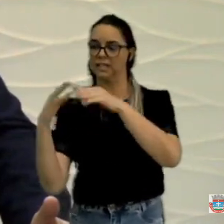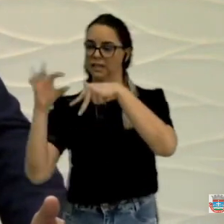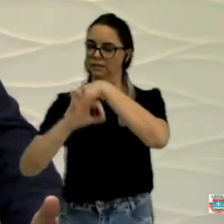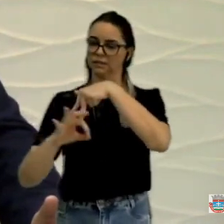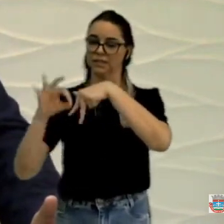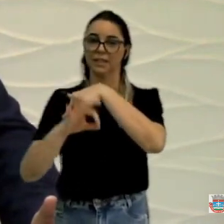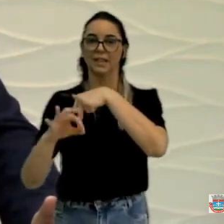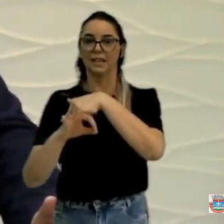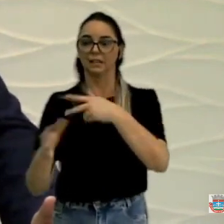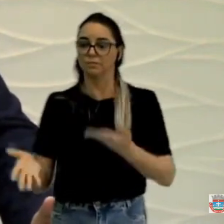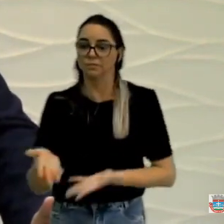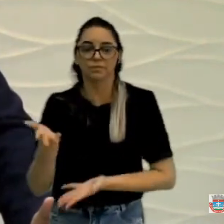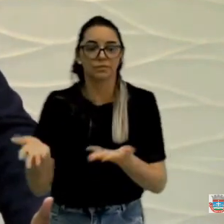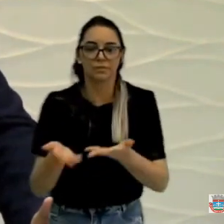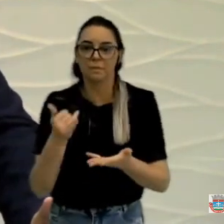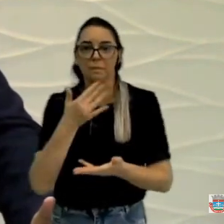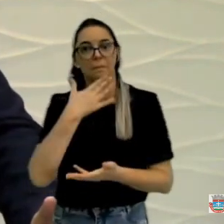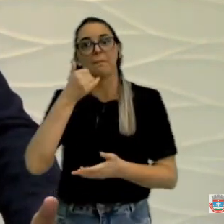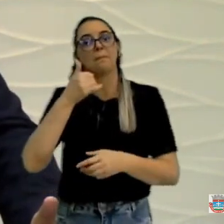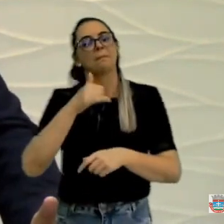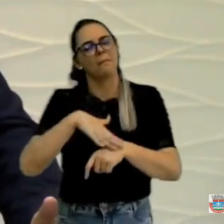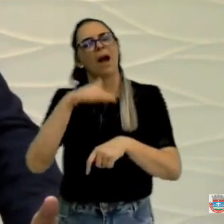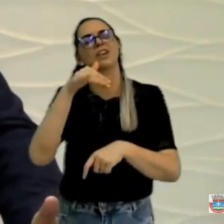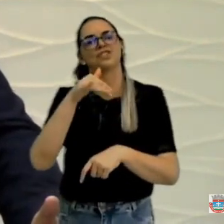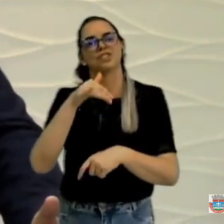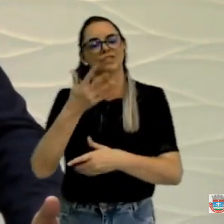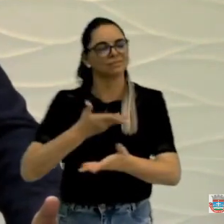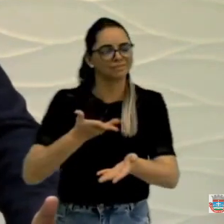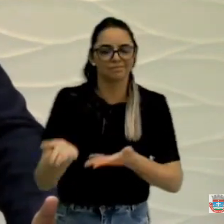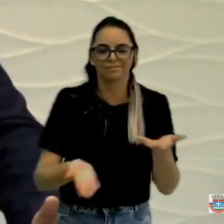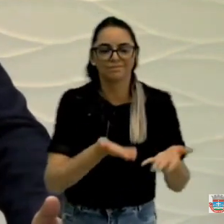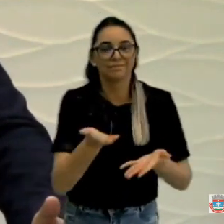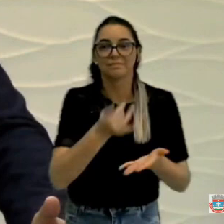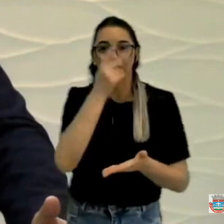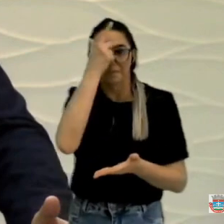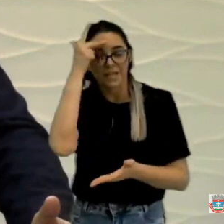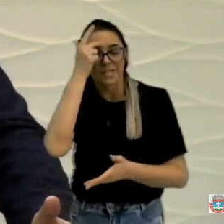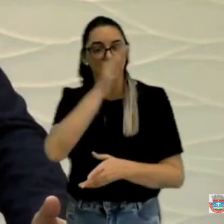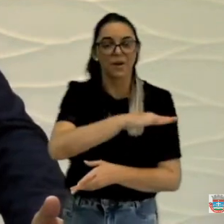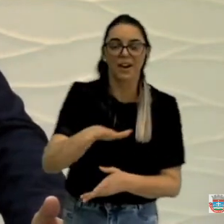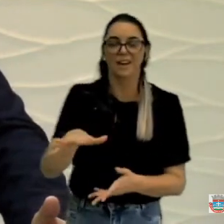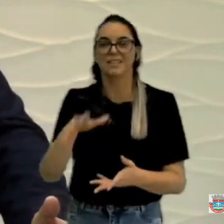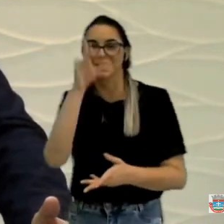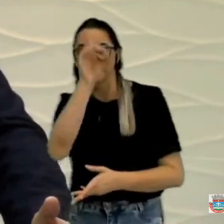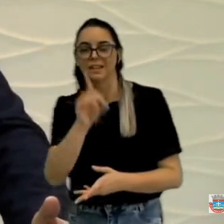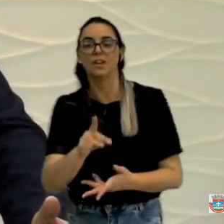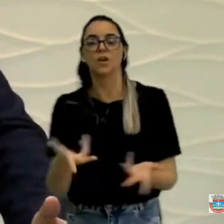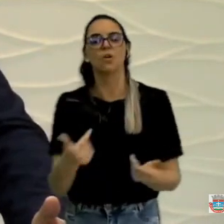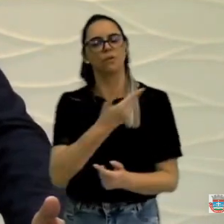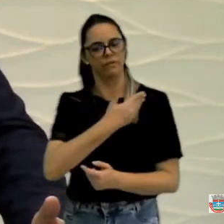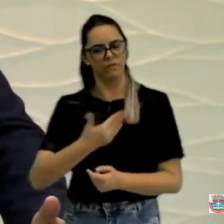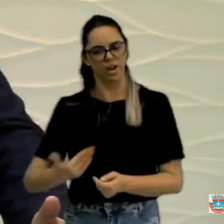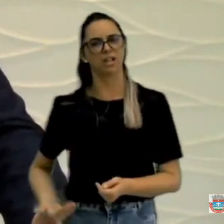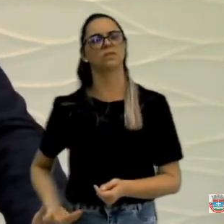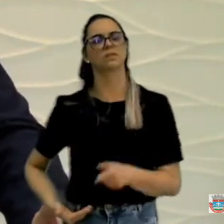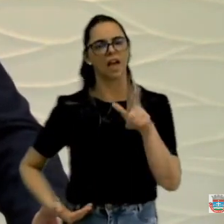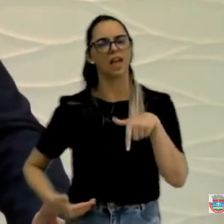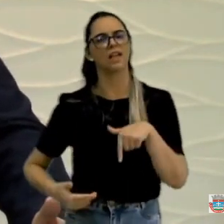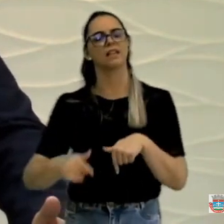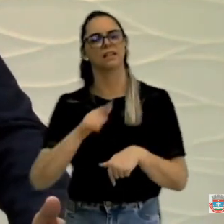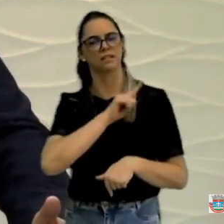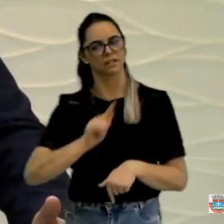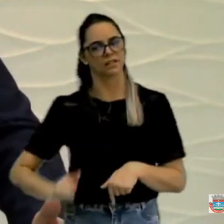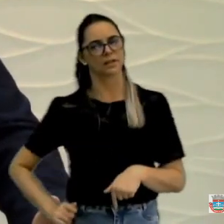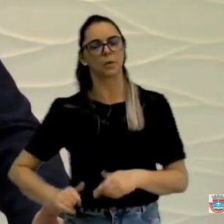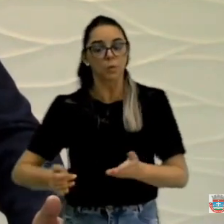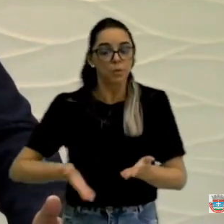cada vez mais sendo humanizado para atender de fato aqueles que mais precisam. Então a gente tem um governo que tem cuidado e cuidado muito bem